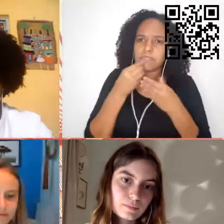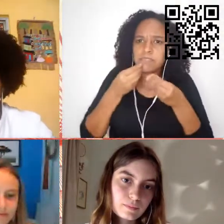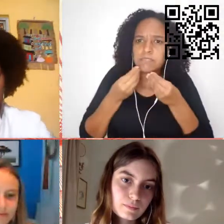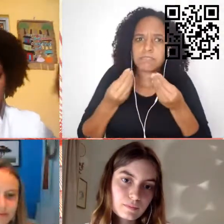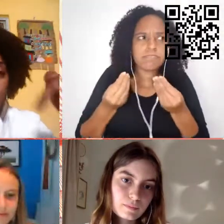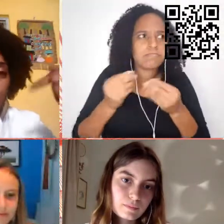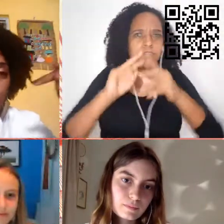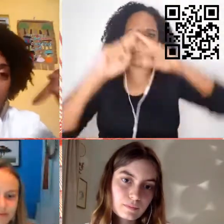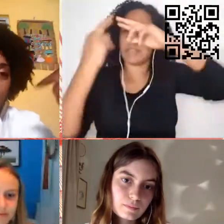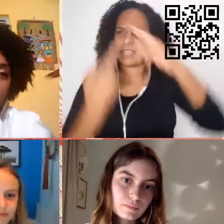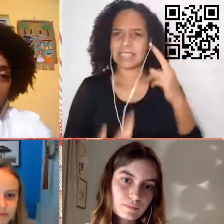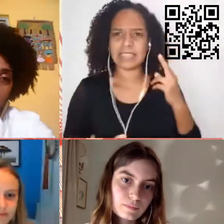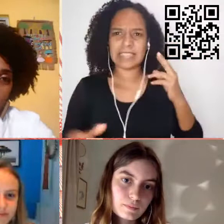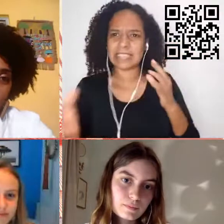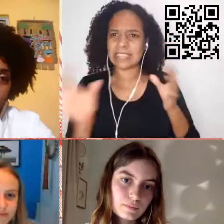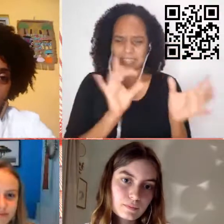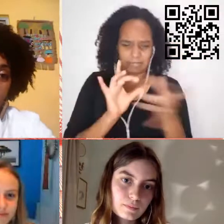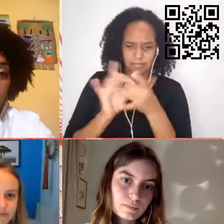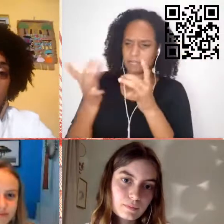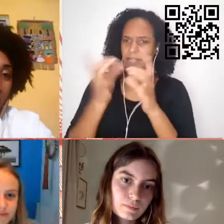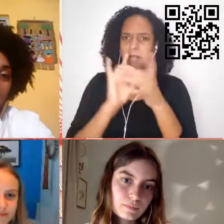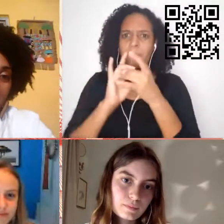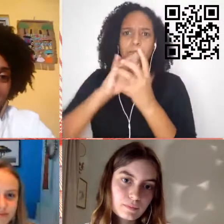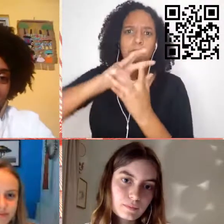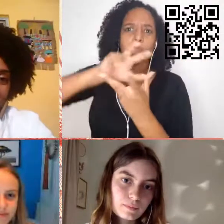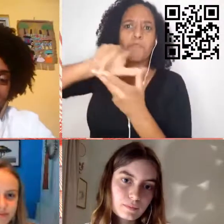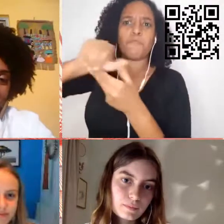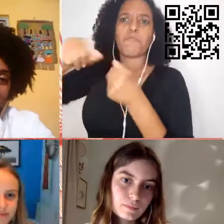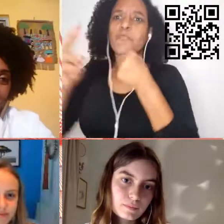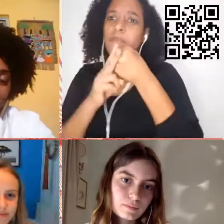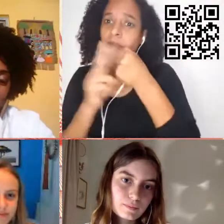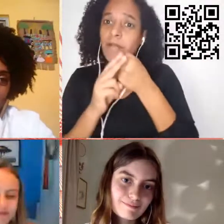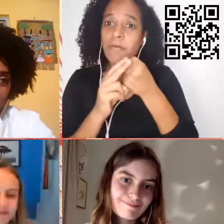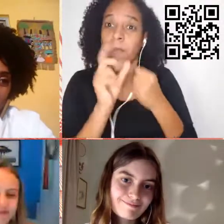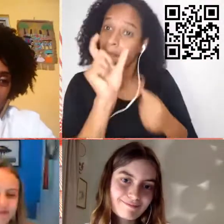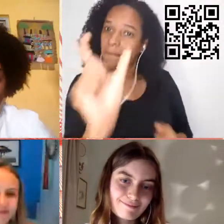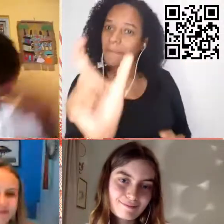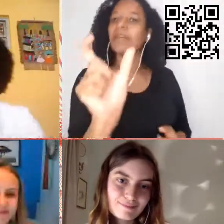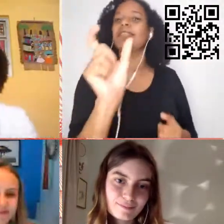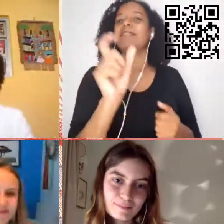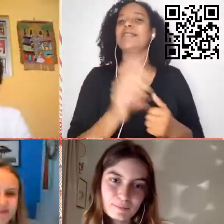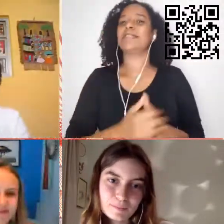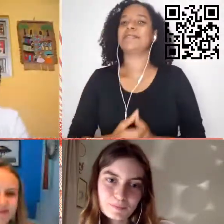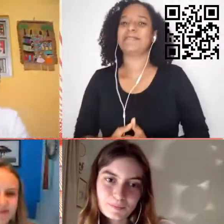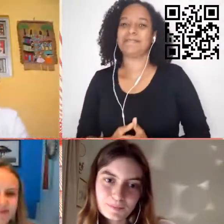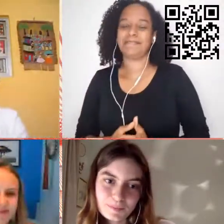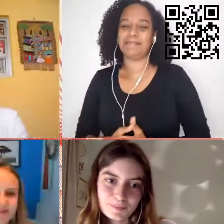trança, mundo, imagem, verbo, palavra.